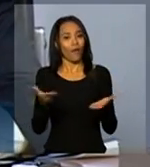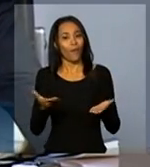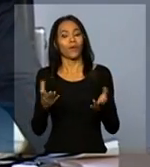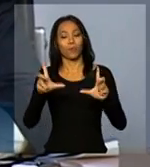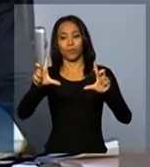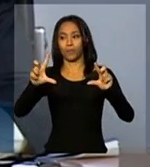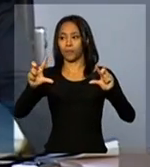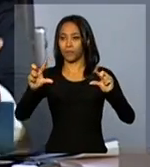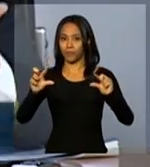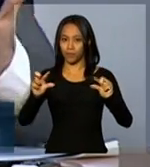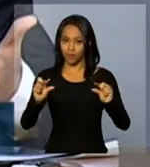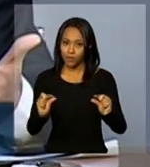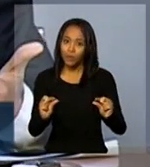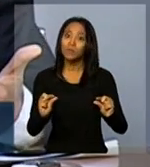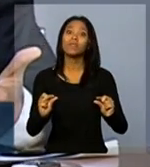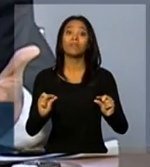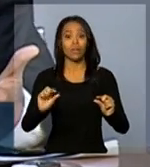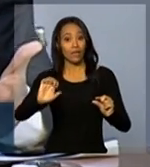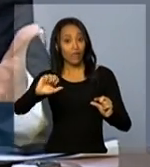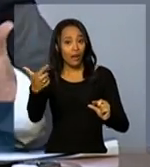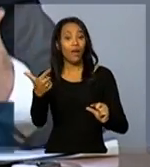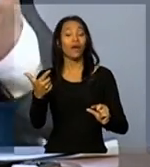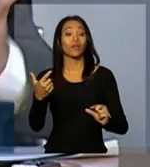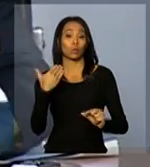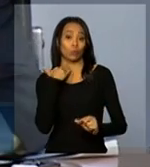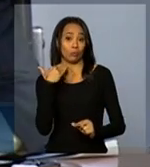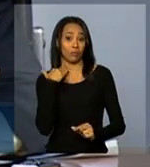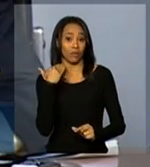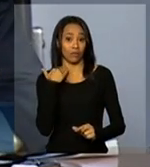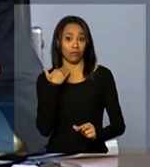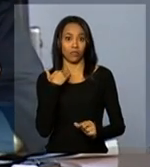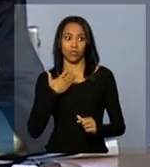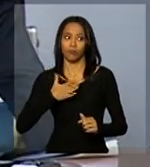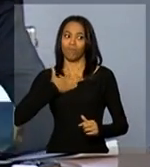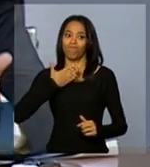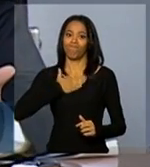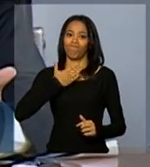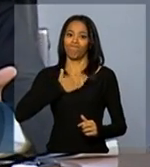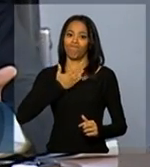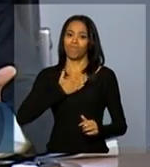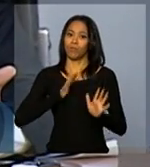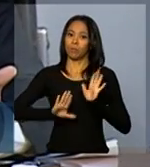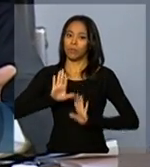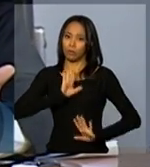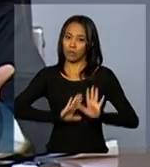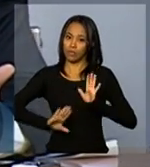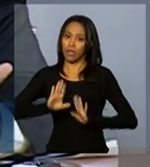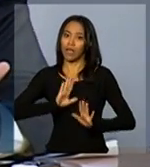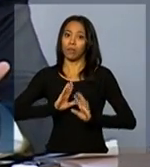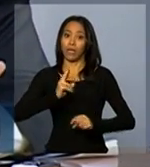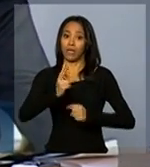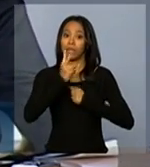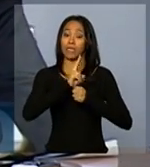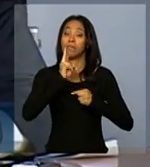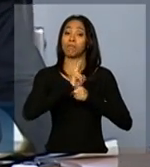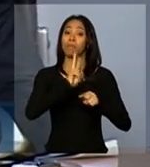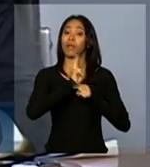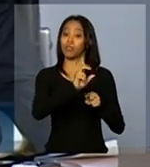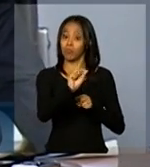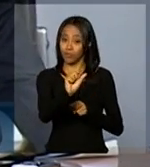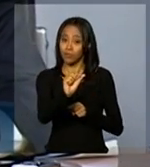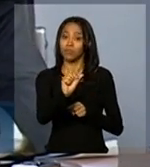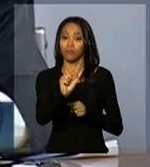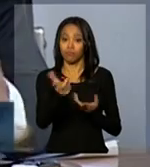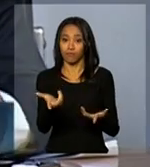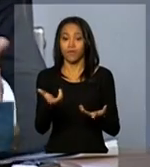financeiras estão mais prudentes, não é? Estão liberando menos crédito. Mas, em algum momento, elas poderão resolver aumentar o